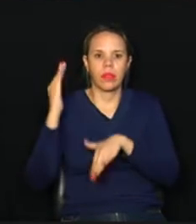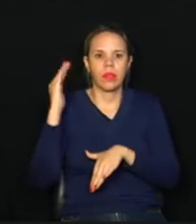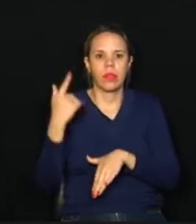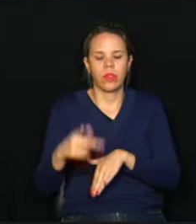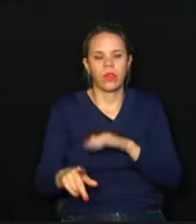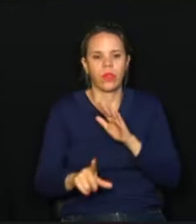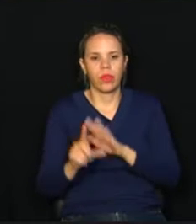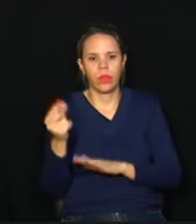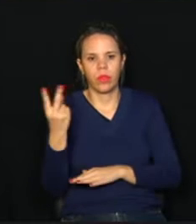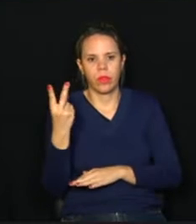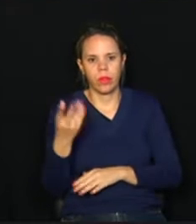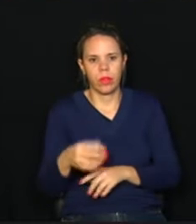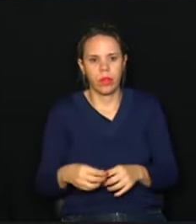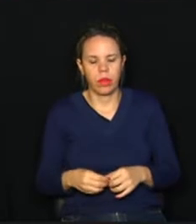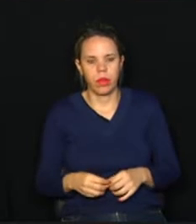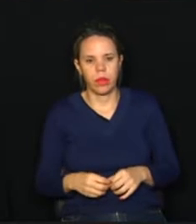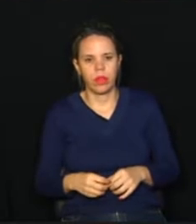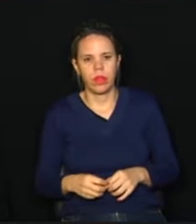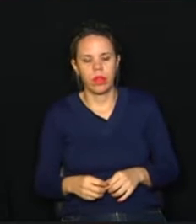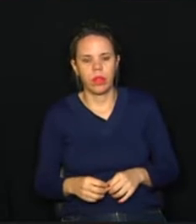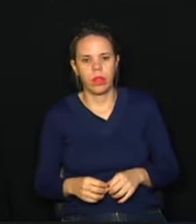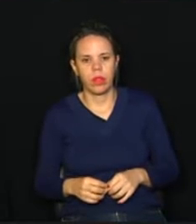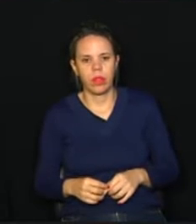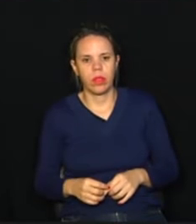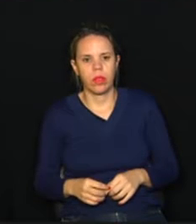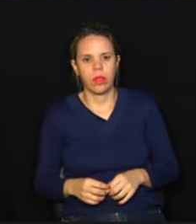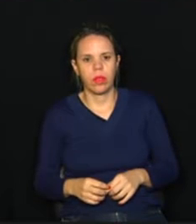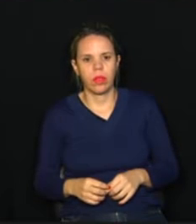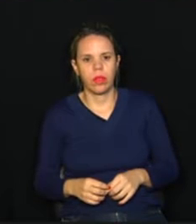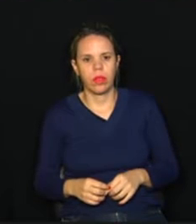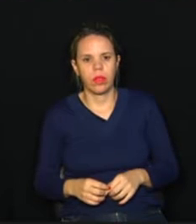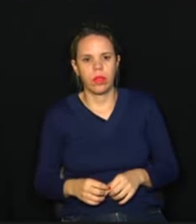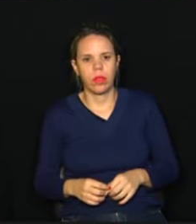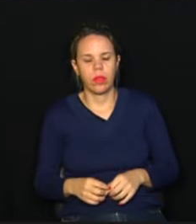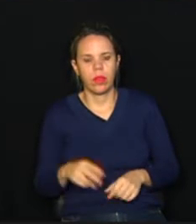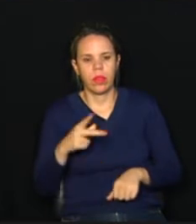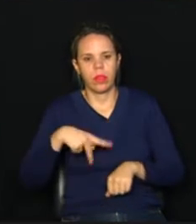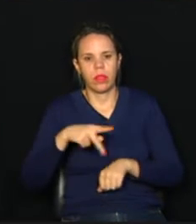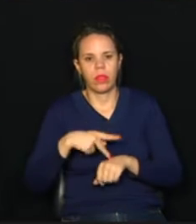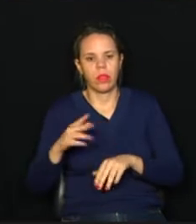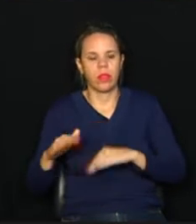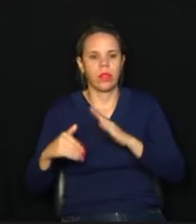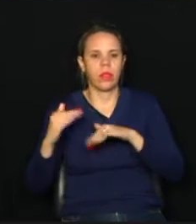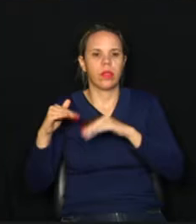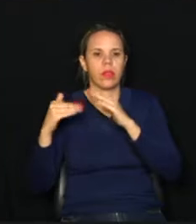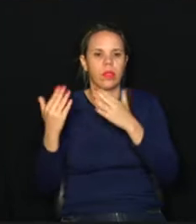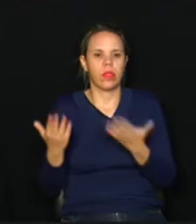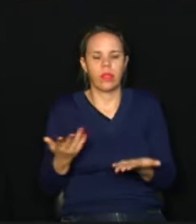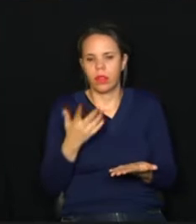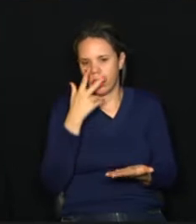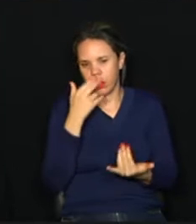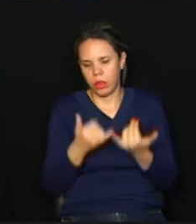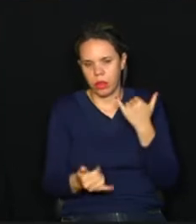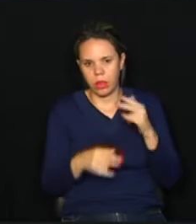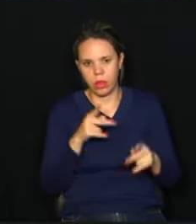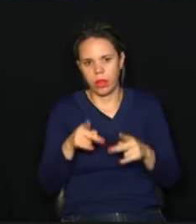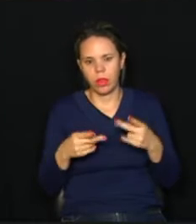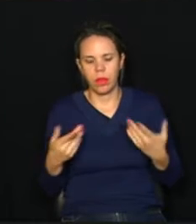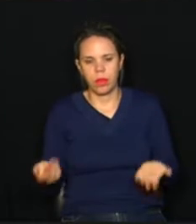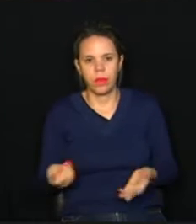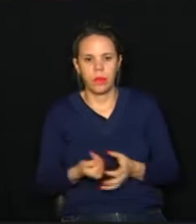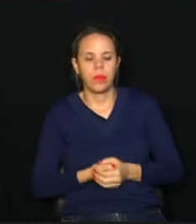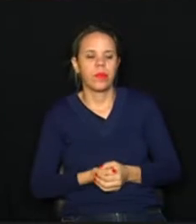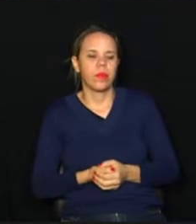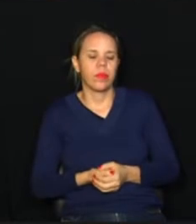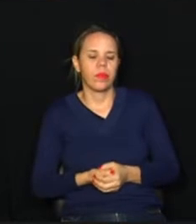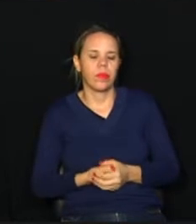custo. Não tem dúvida. E os países desenvolvidos, parece que esse pessoal, os